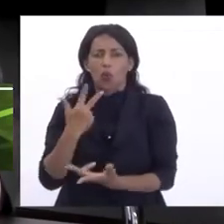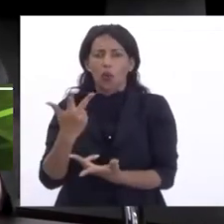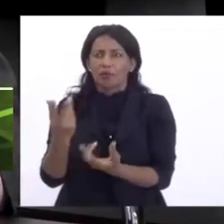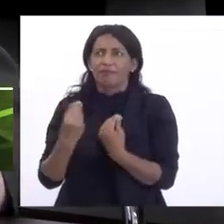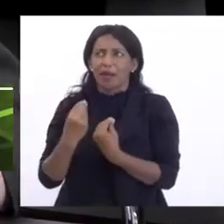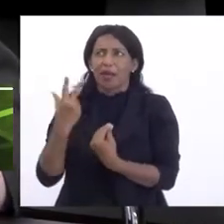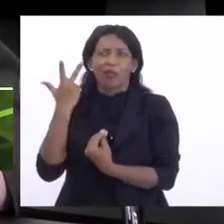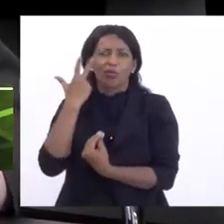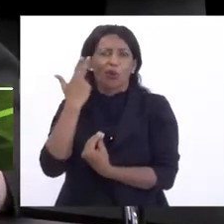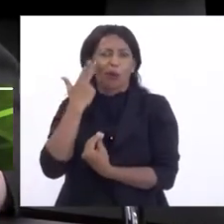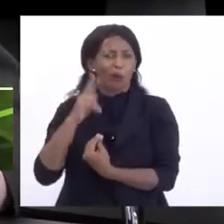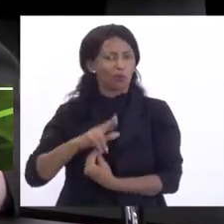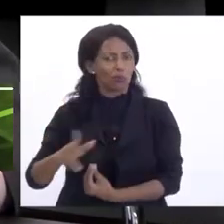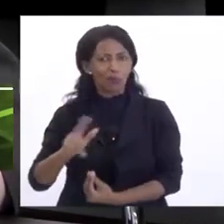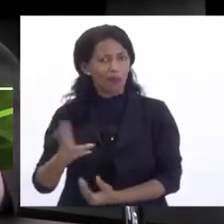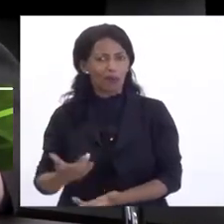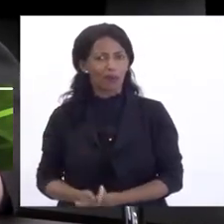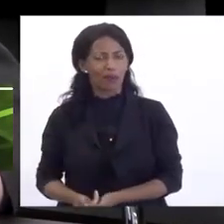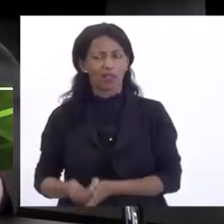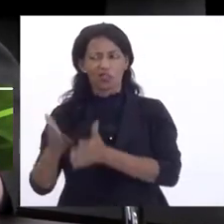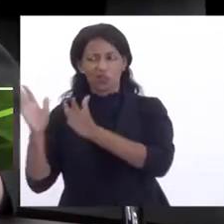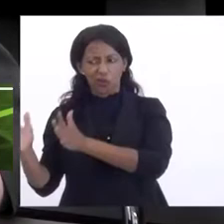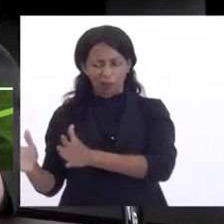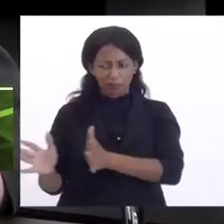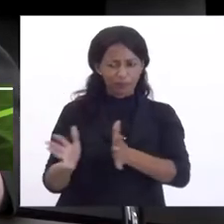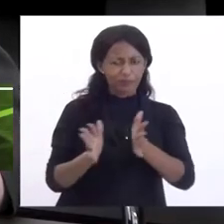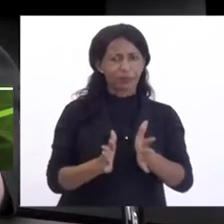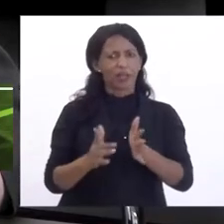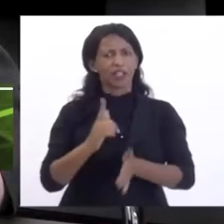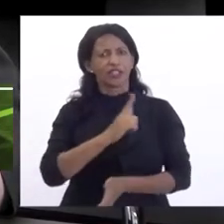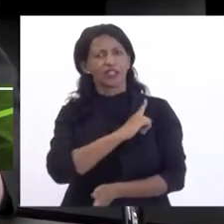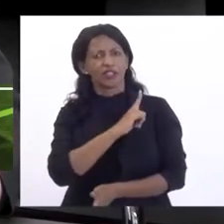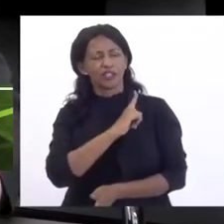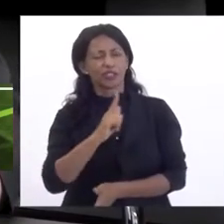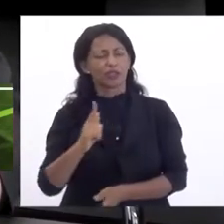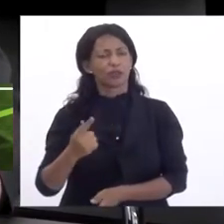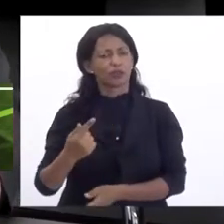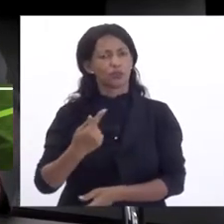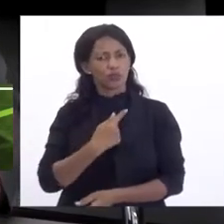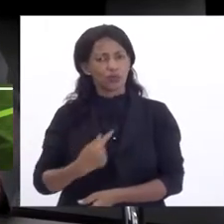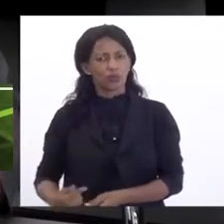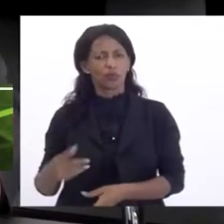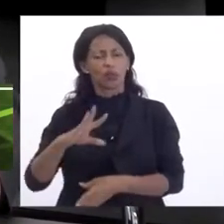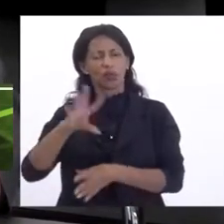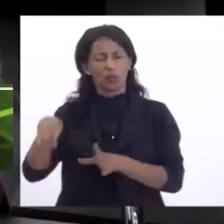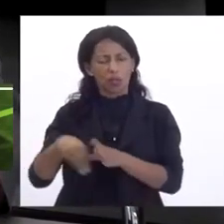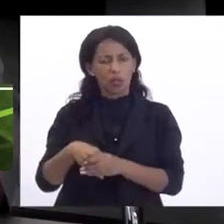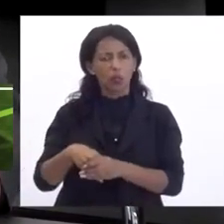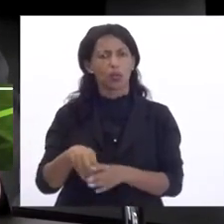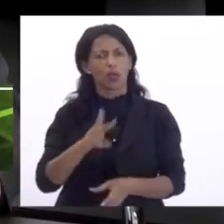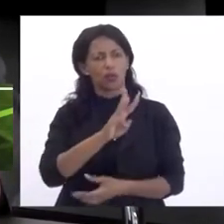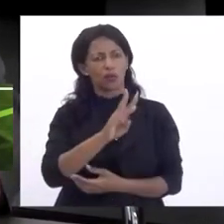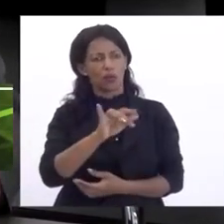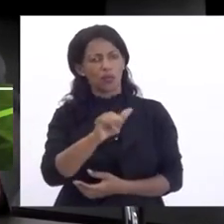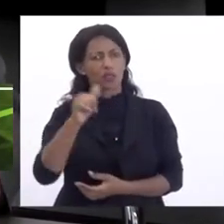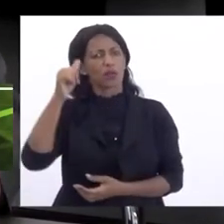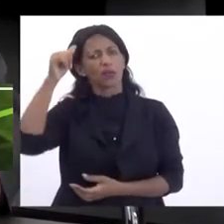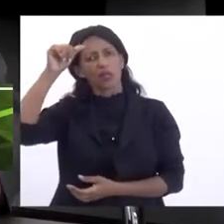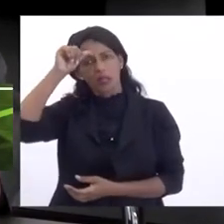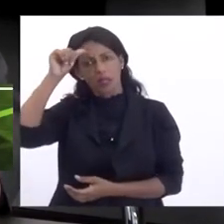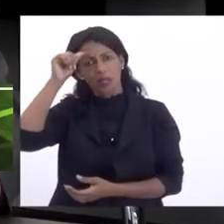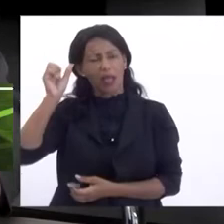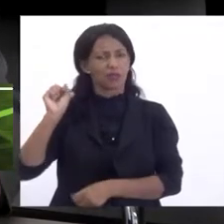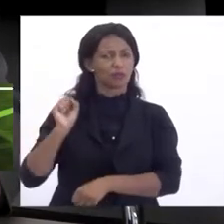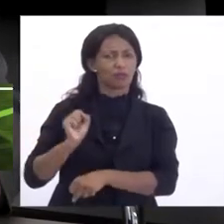normal. De lá para cá, as gestões de governo, incluindo essa de Witzel e Castro, deixaram